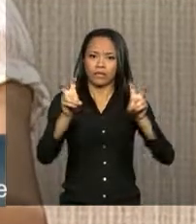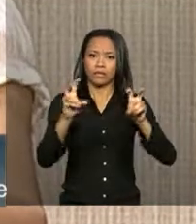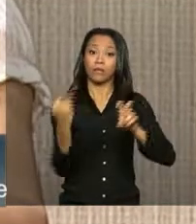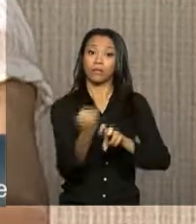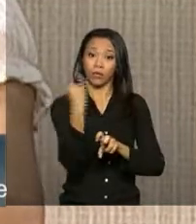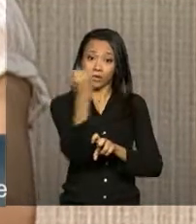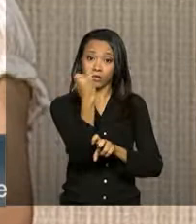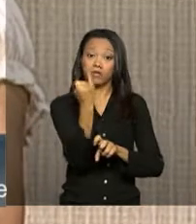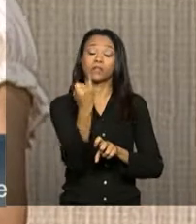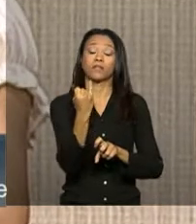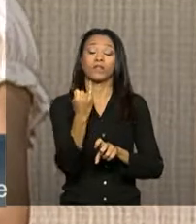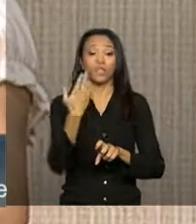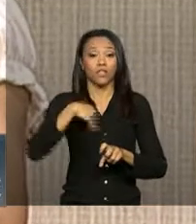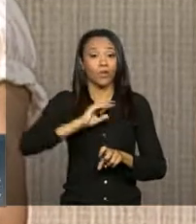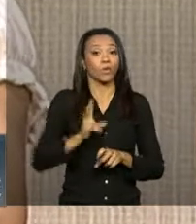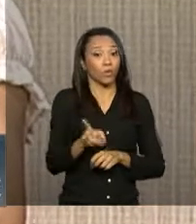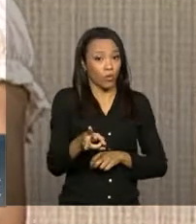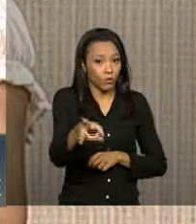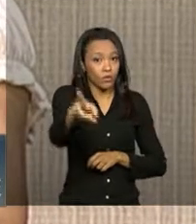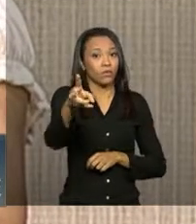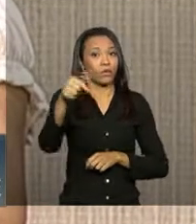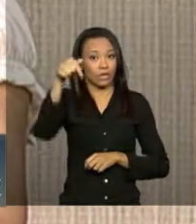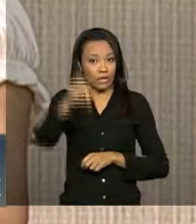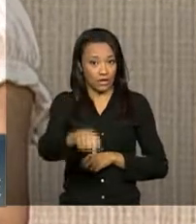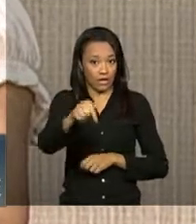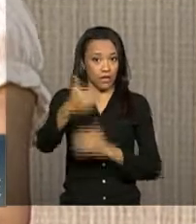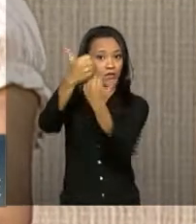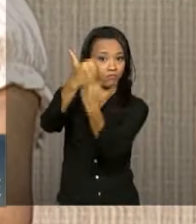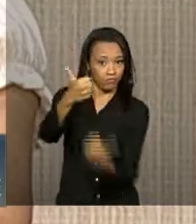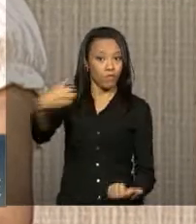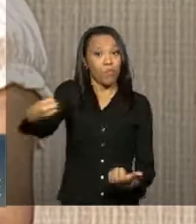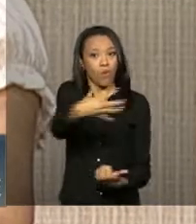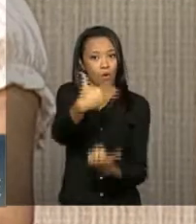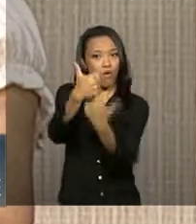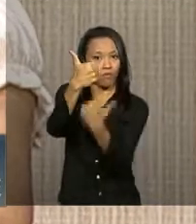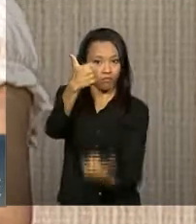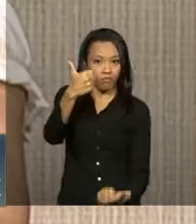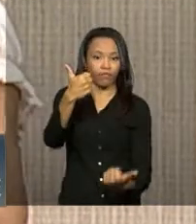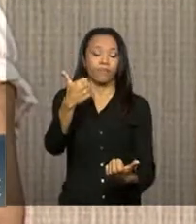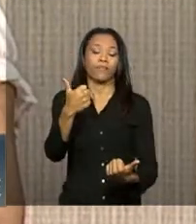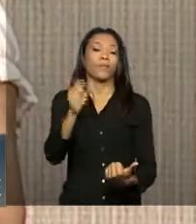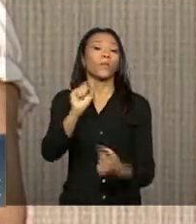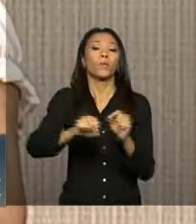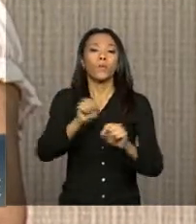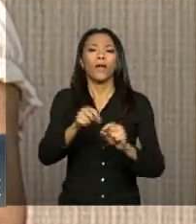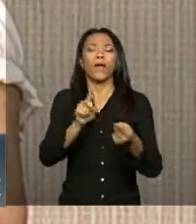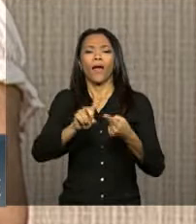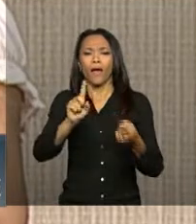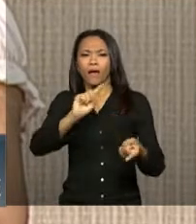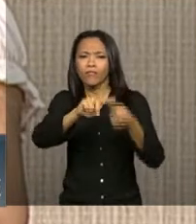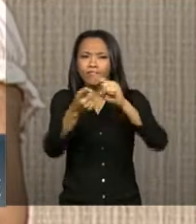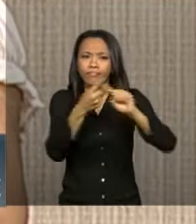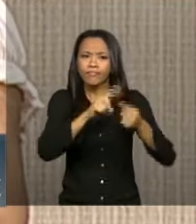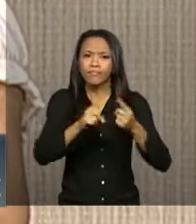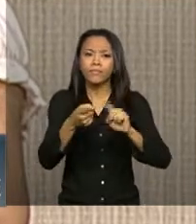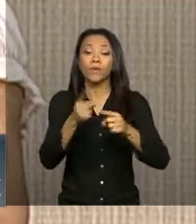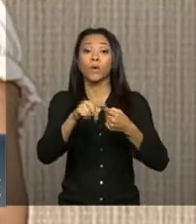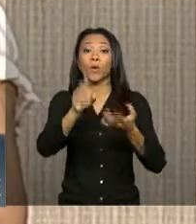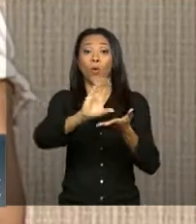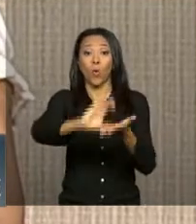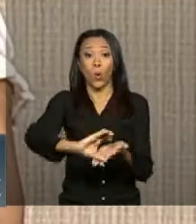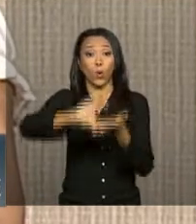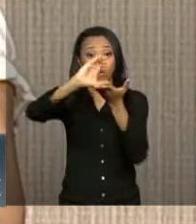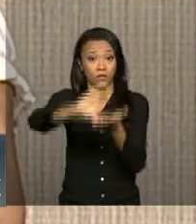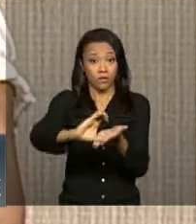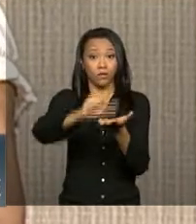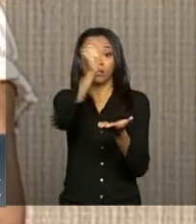dedicar e continuar nessa gestão é é a articulação com o conselho nacional de educação essa